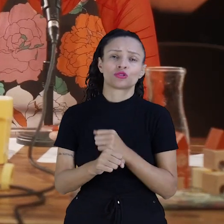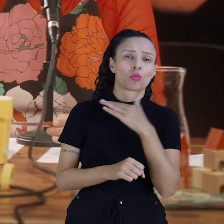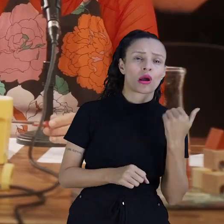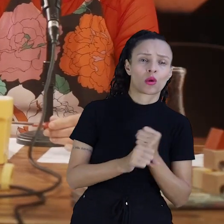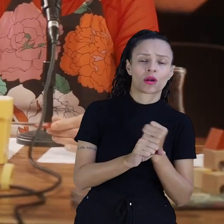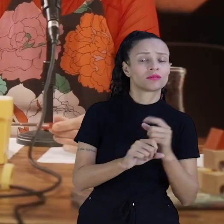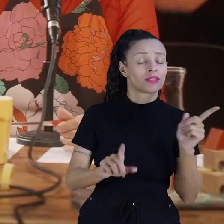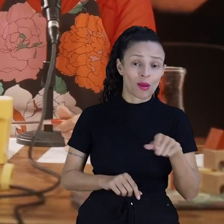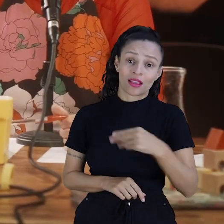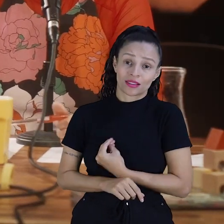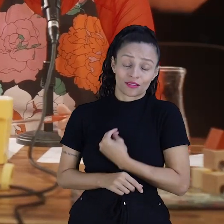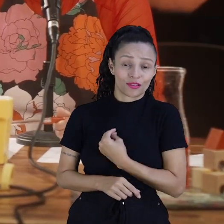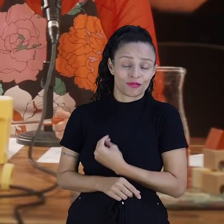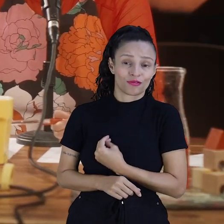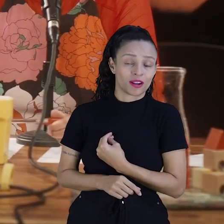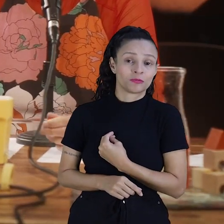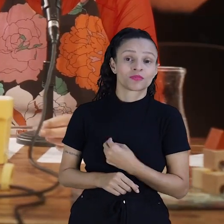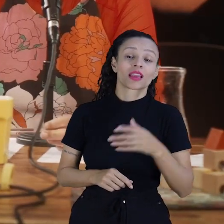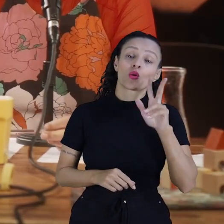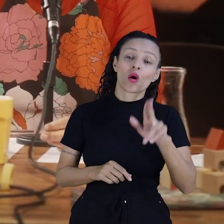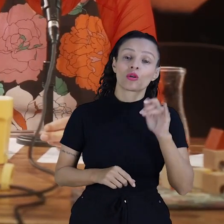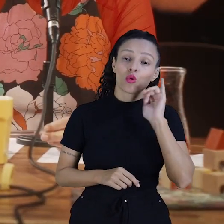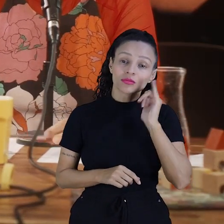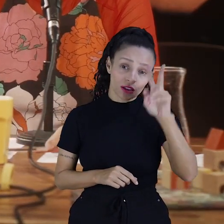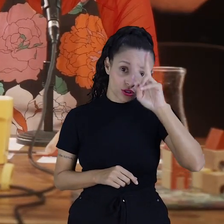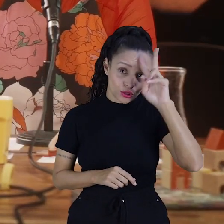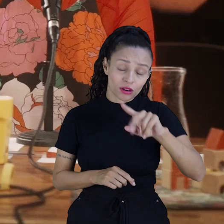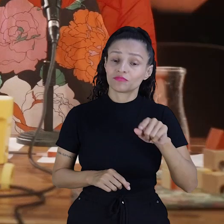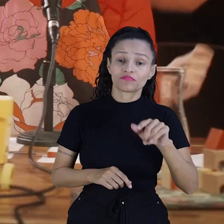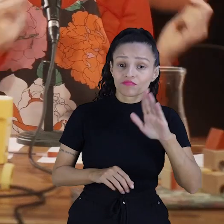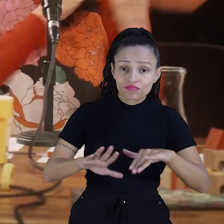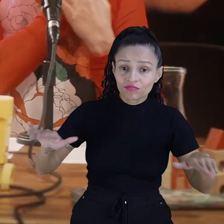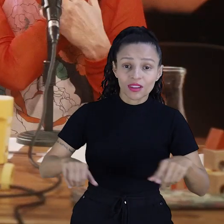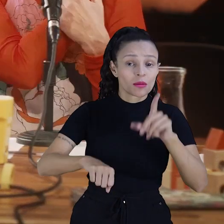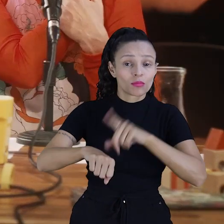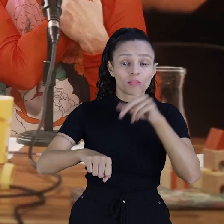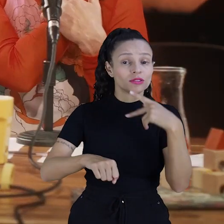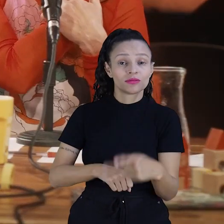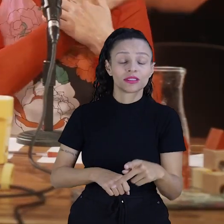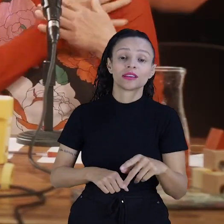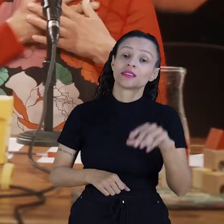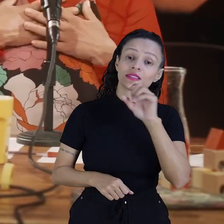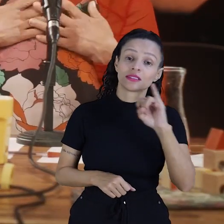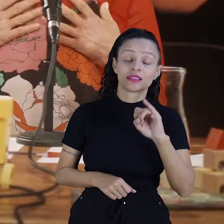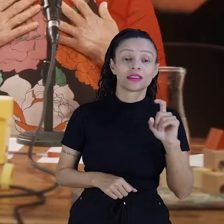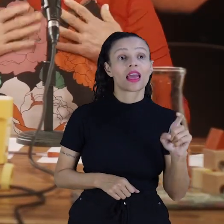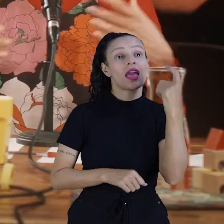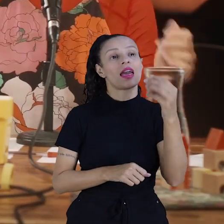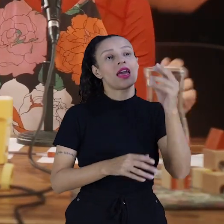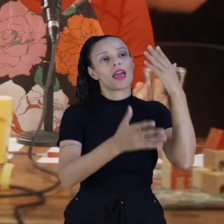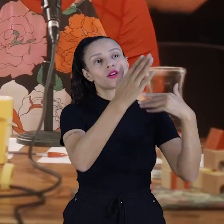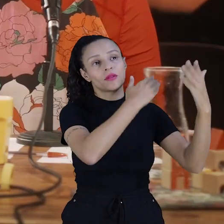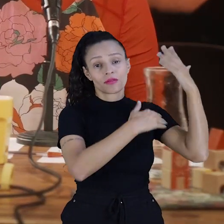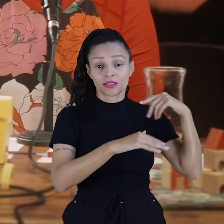tal. Que ela está ali, ela é viva. É como contar uma história para uma criança. Aquela história está acontecendo naquele momento, mesmo que seja era